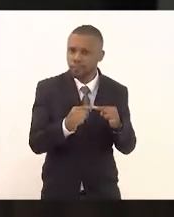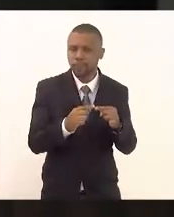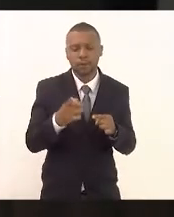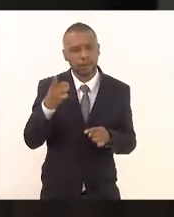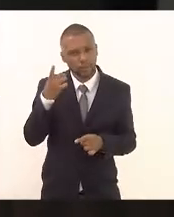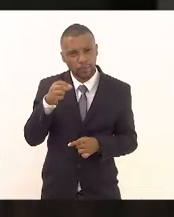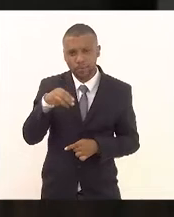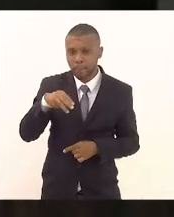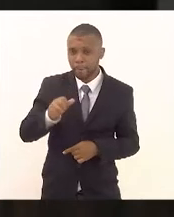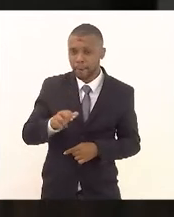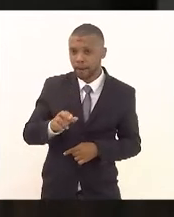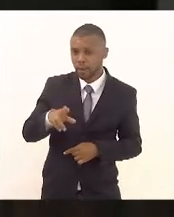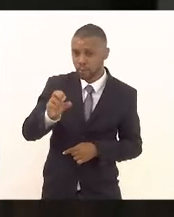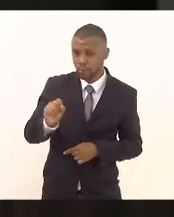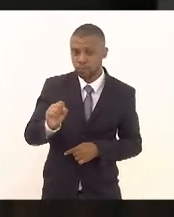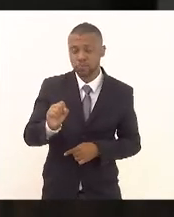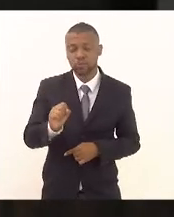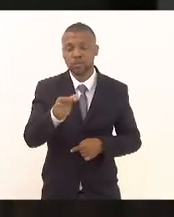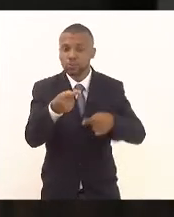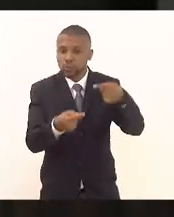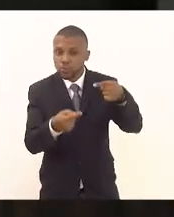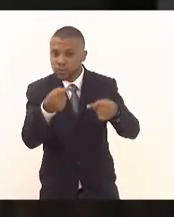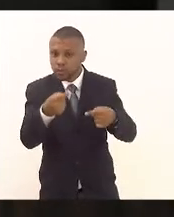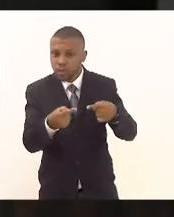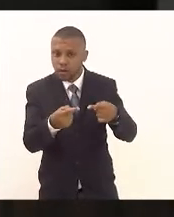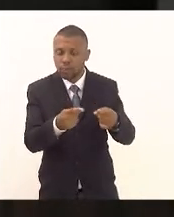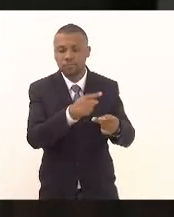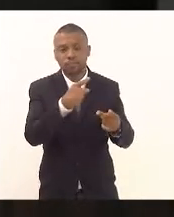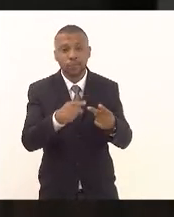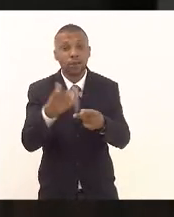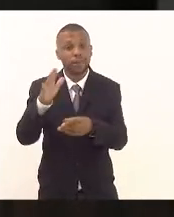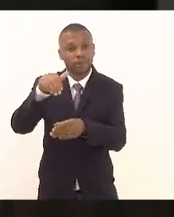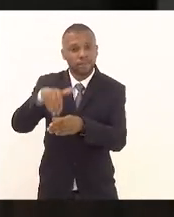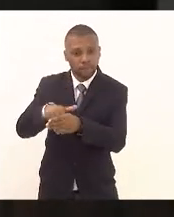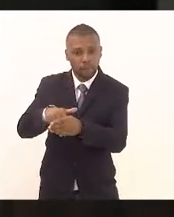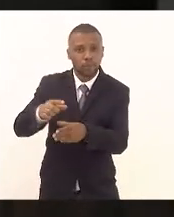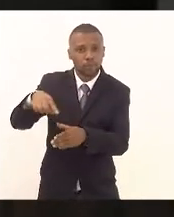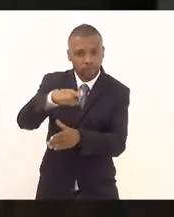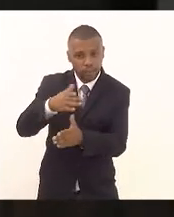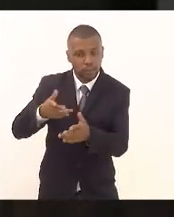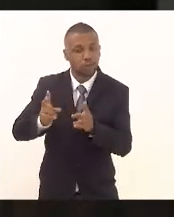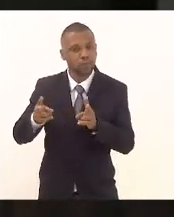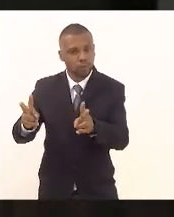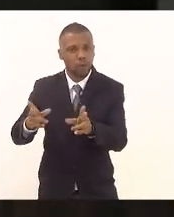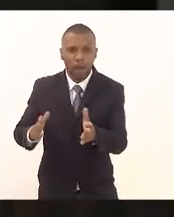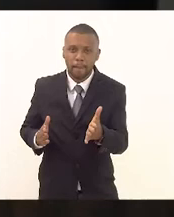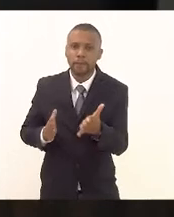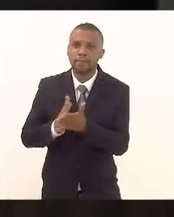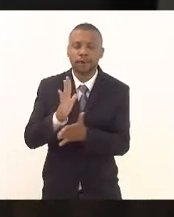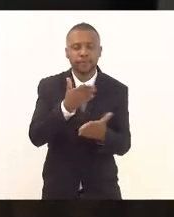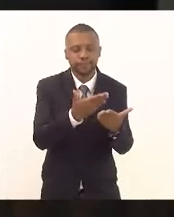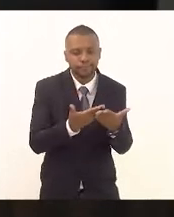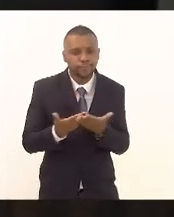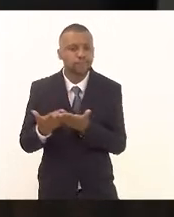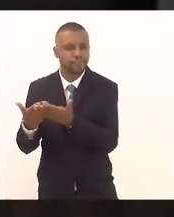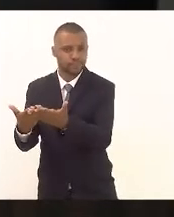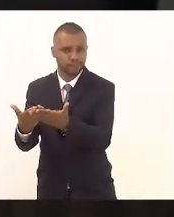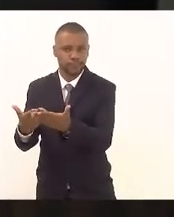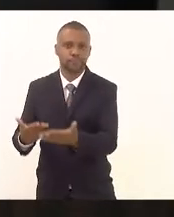discussão, não havendo que querer discutir, encerrada a discussão, em votação, os senhores que aprovam, permaneçam como estão, aprovado. Em primeiro, retorno em